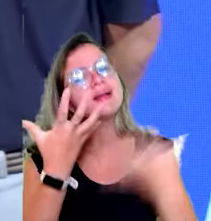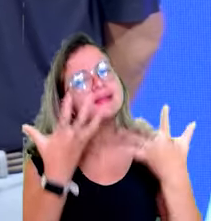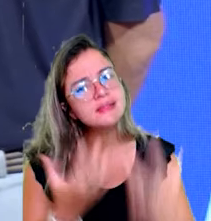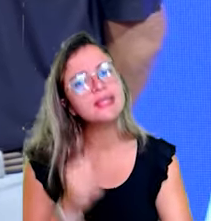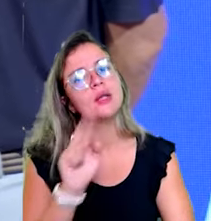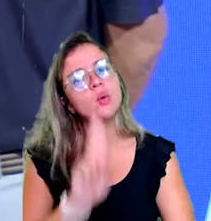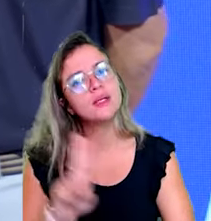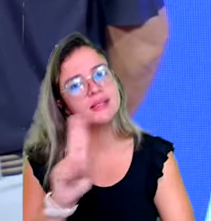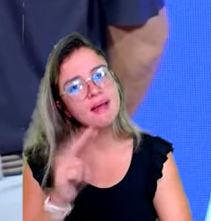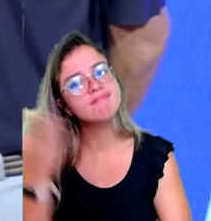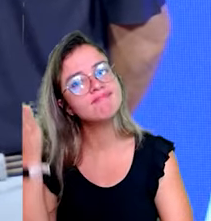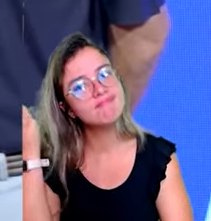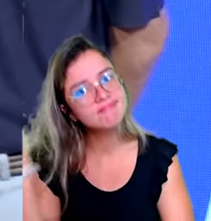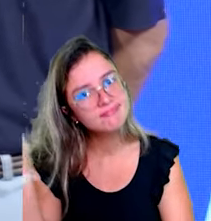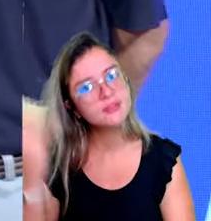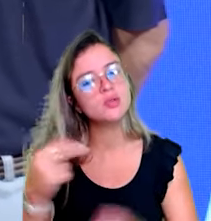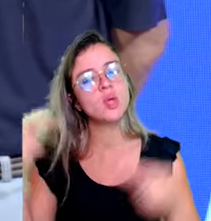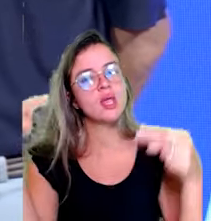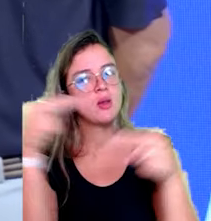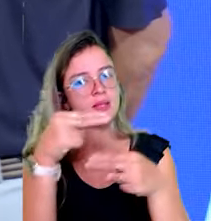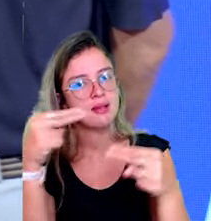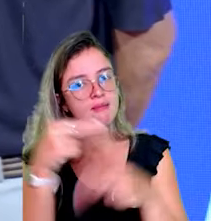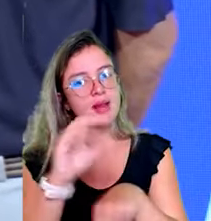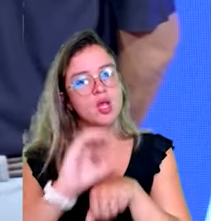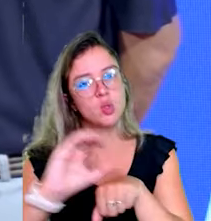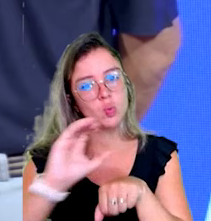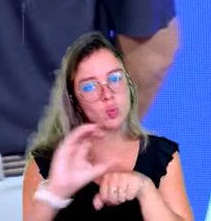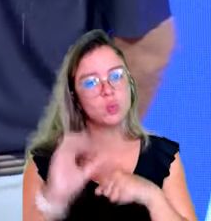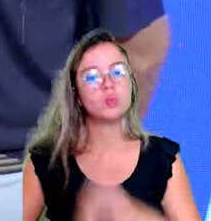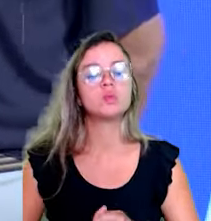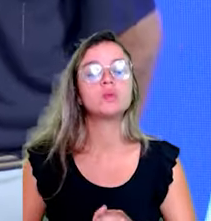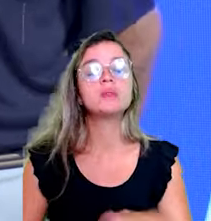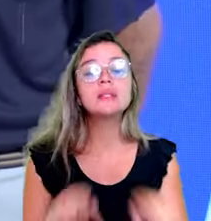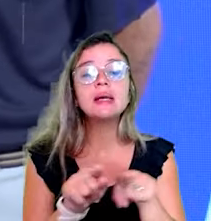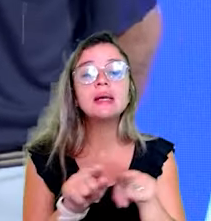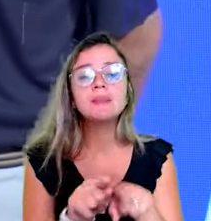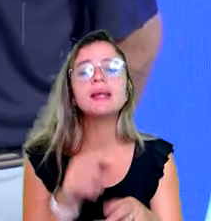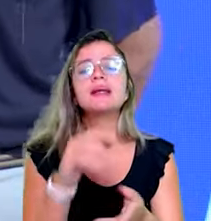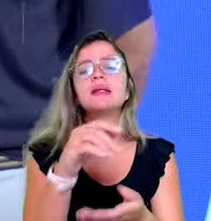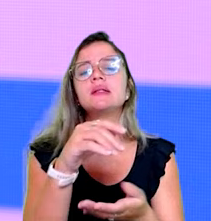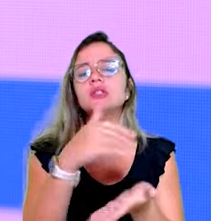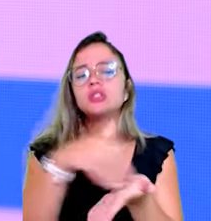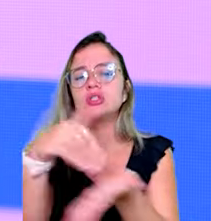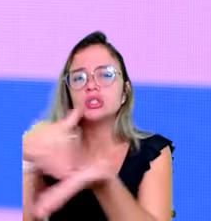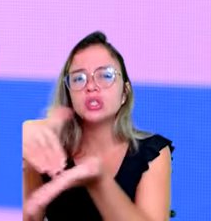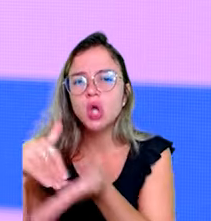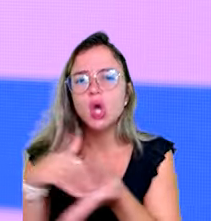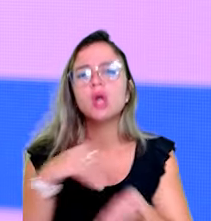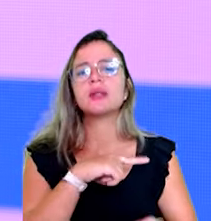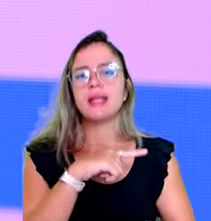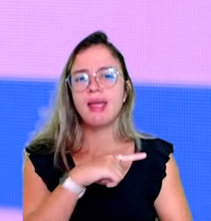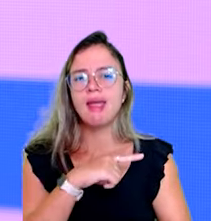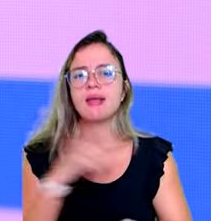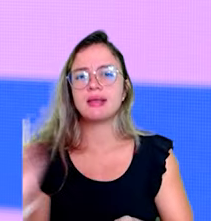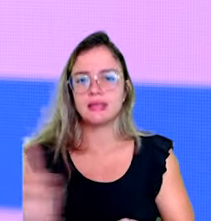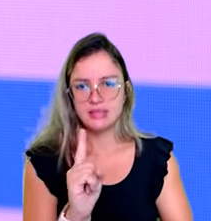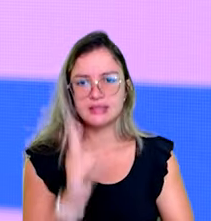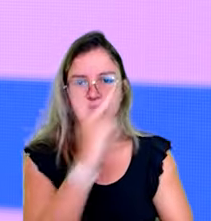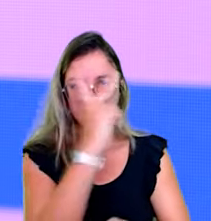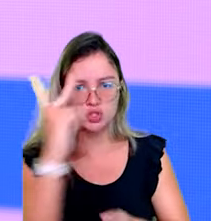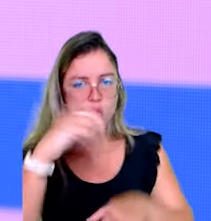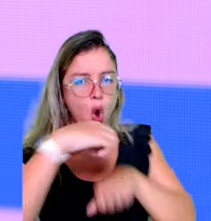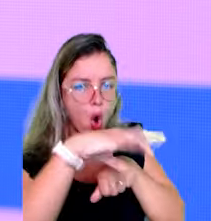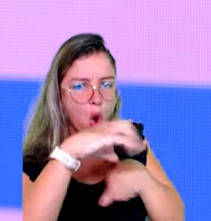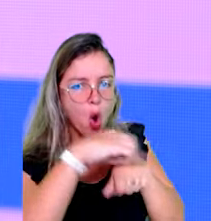também, em cada um dos nossos escritórios, nós temos consultorias que o cliente pode levar as suas dúvidas